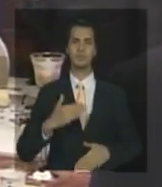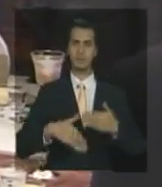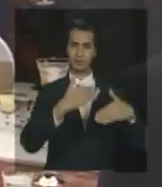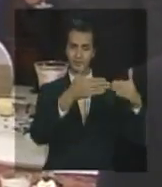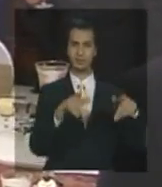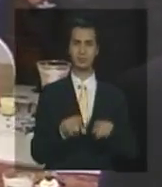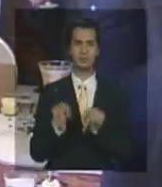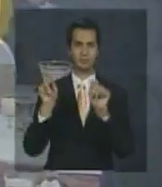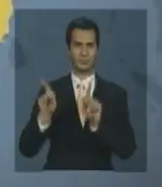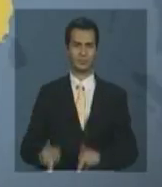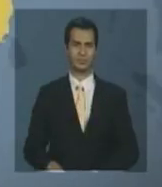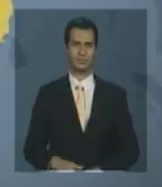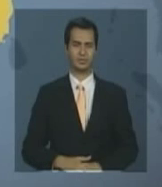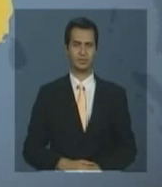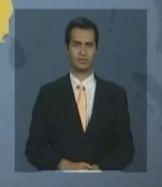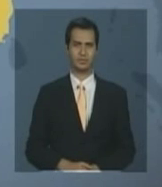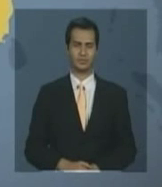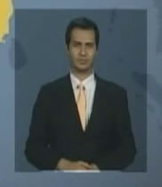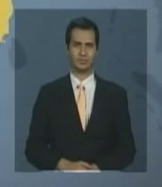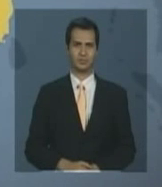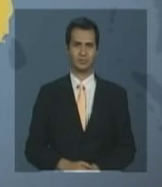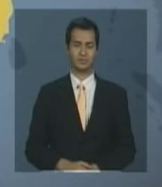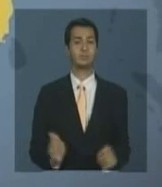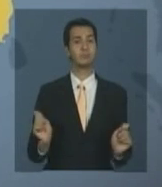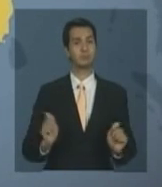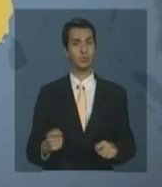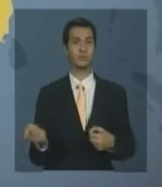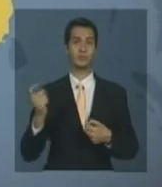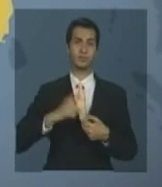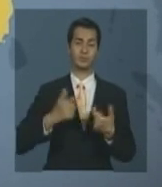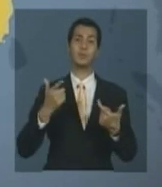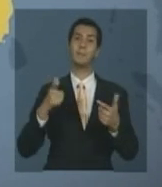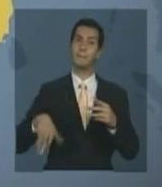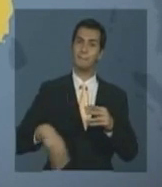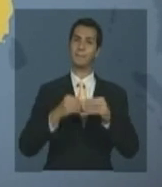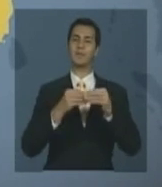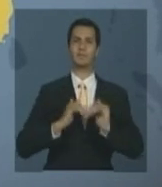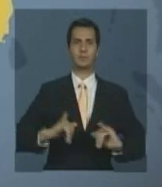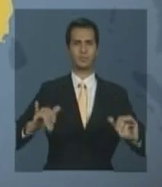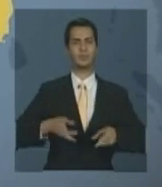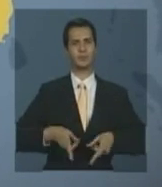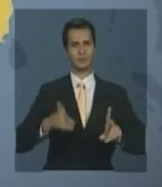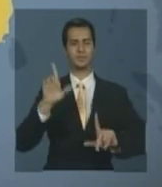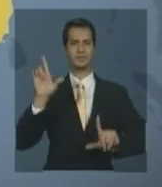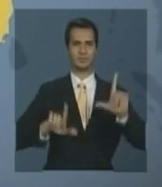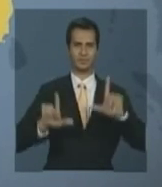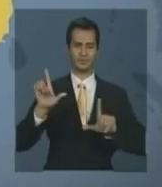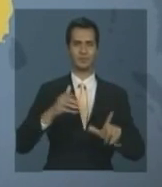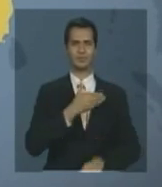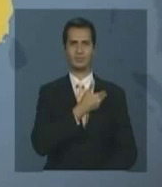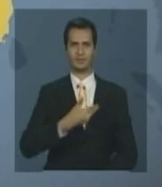desenvolvimento e paz. Podemos voltar a qualquer momento com outras informações.